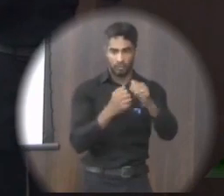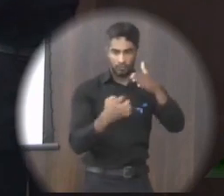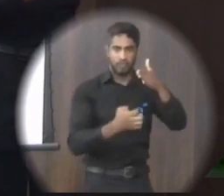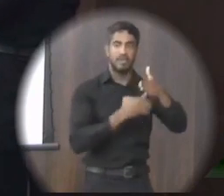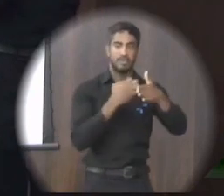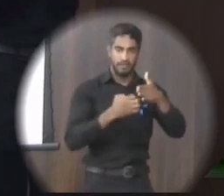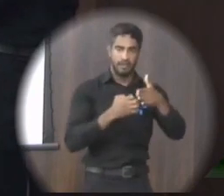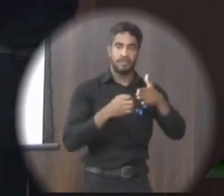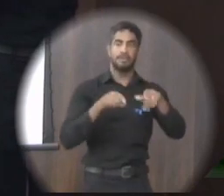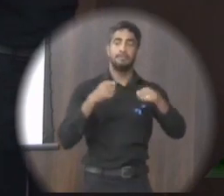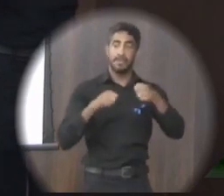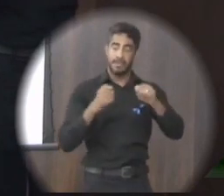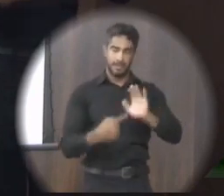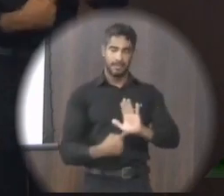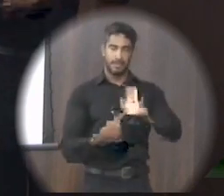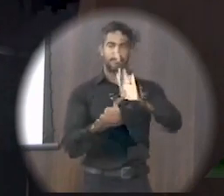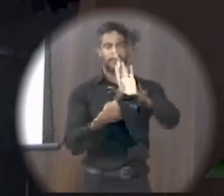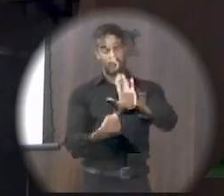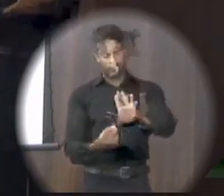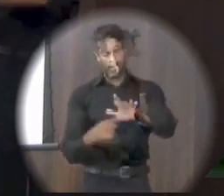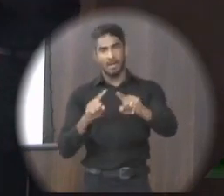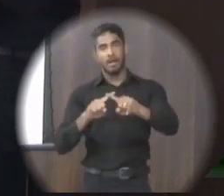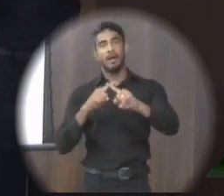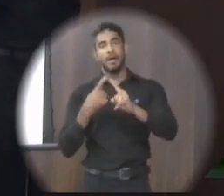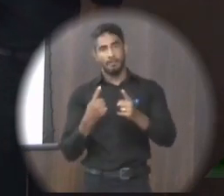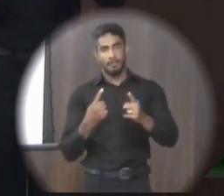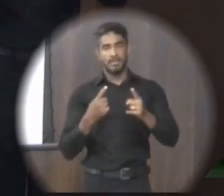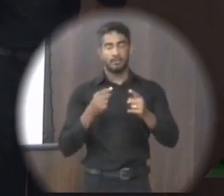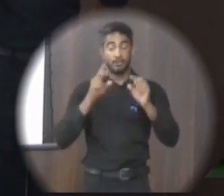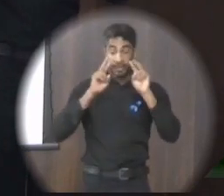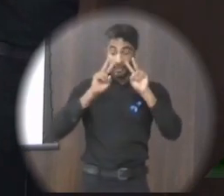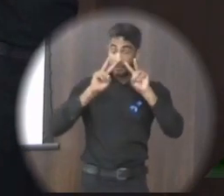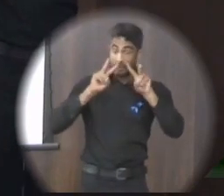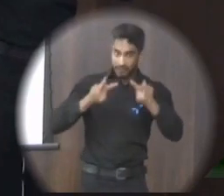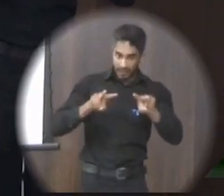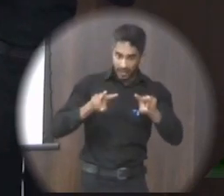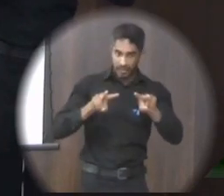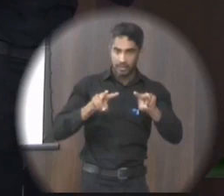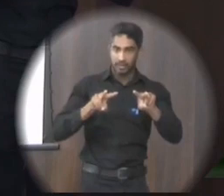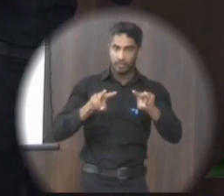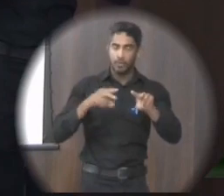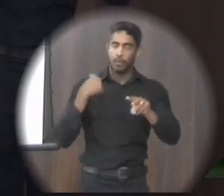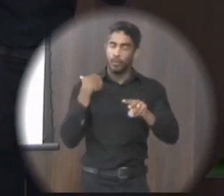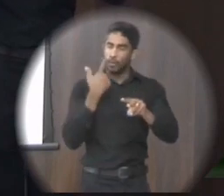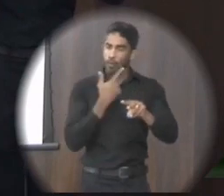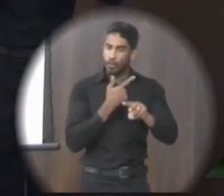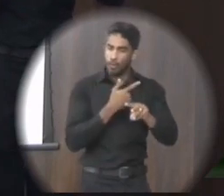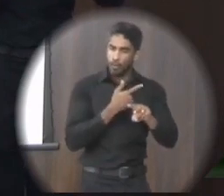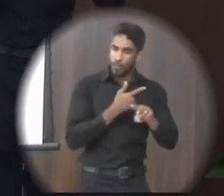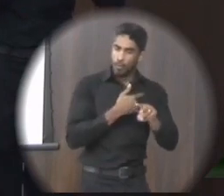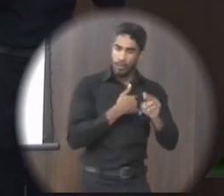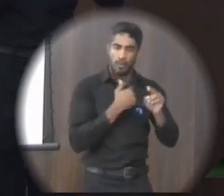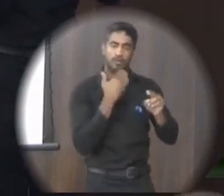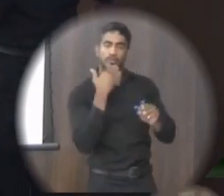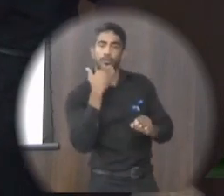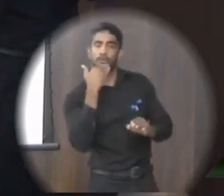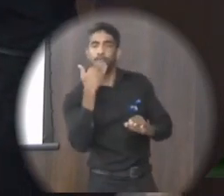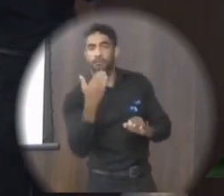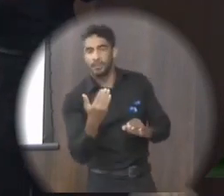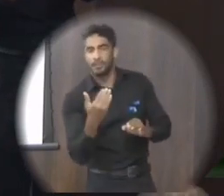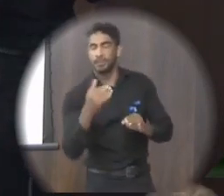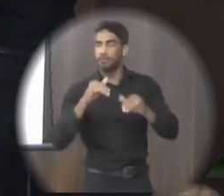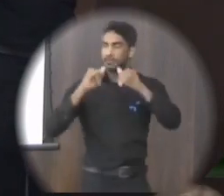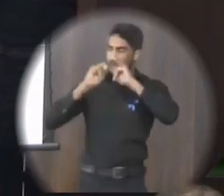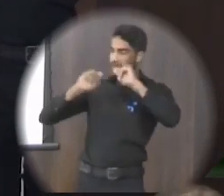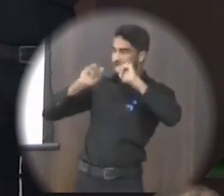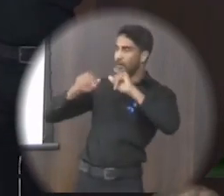que se apresentar, mas isso aí eu poderia estar verificando com a nossa licitação para estar informando aos